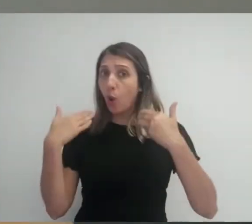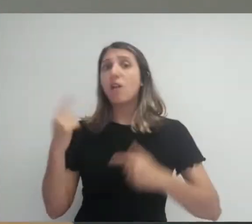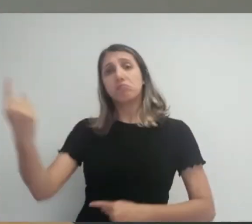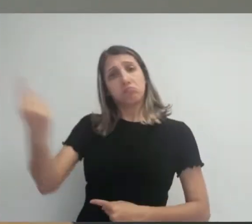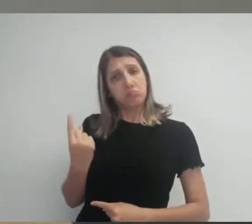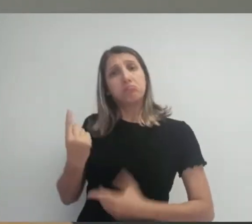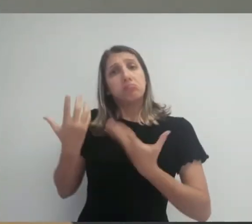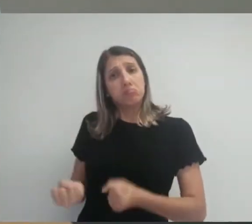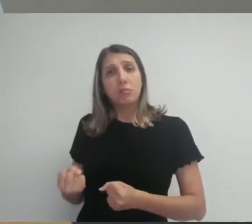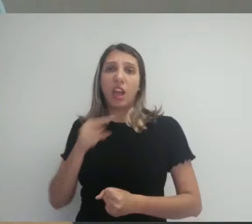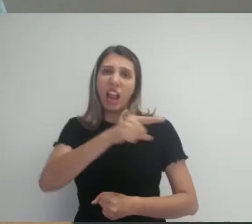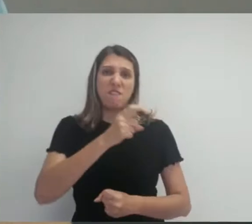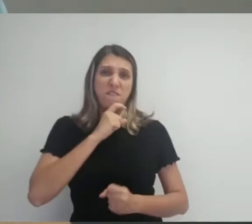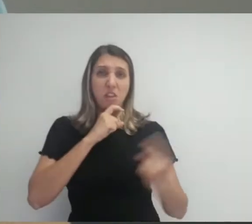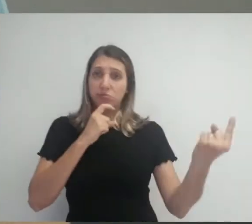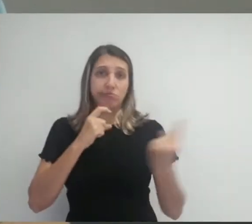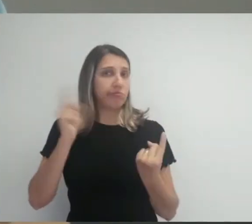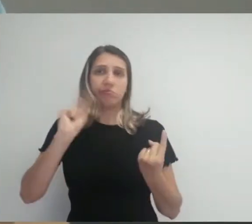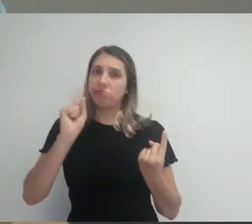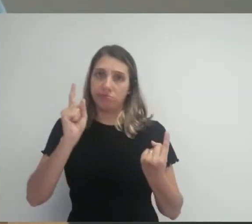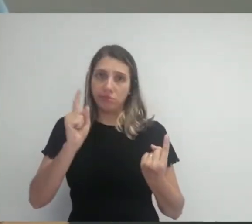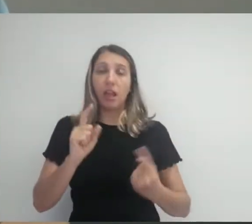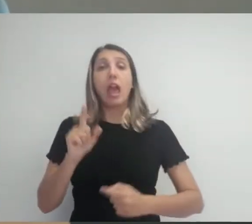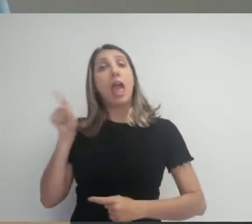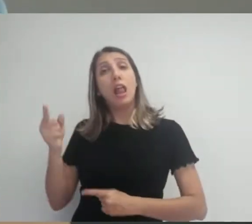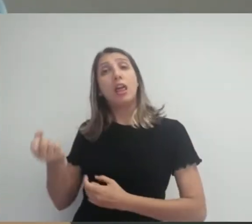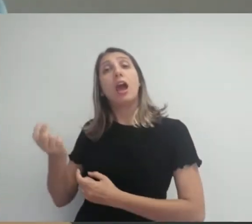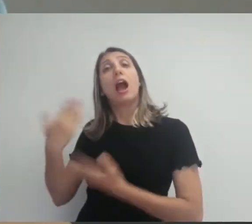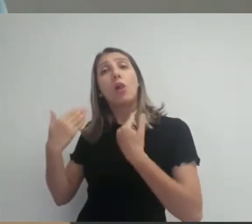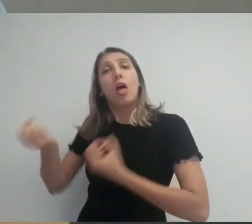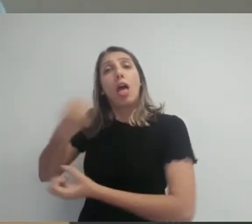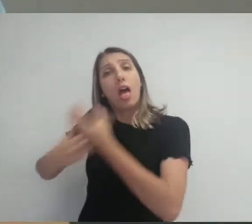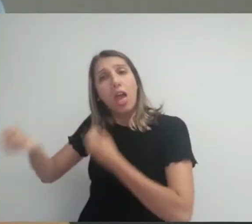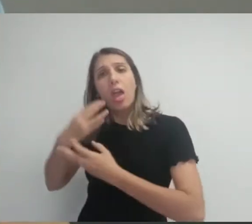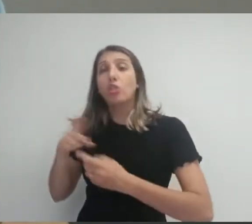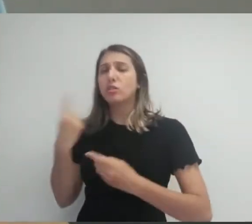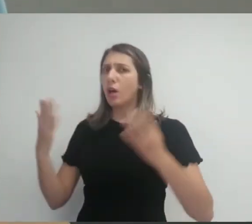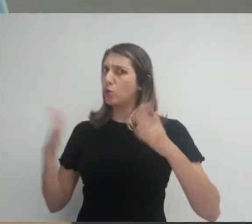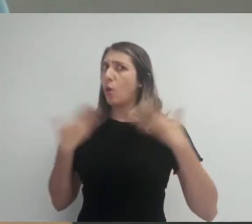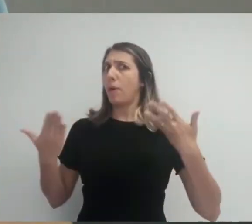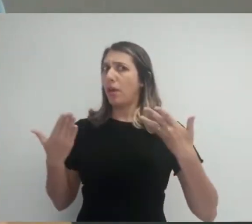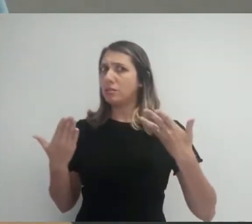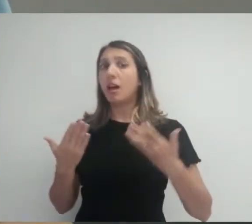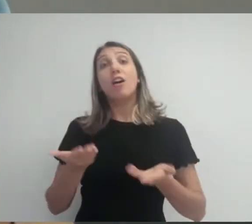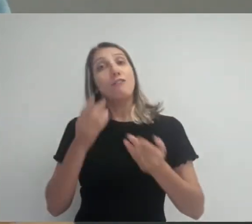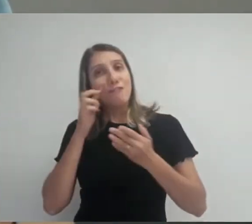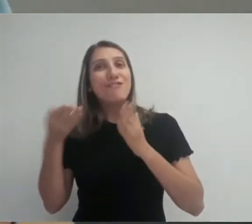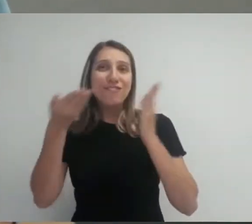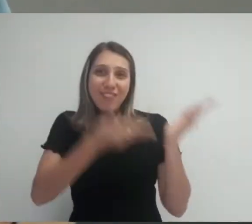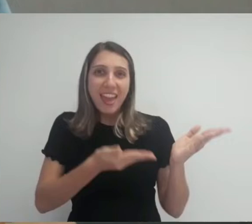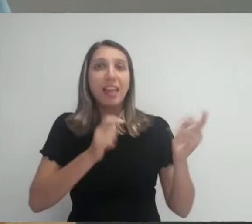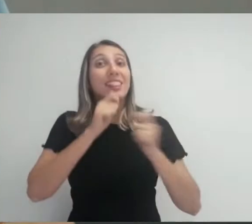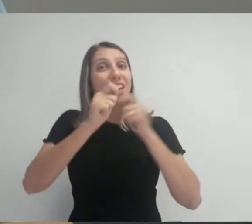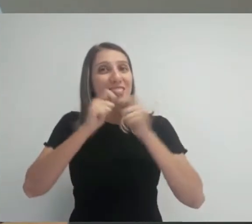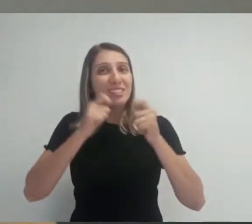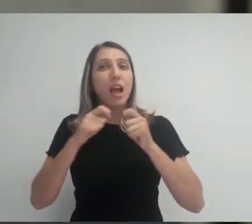imediatamente à intimação. Já o outro preferiu esquivar-se. E pasmem, um depoimento decisivo nos surpreendeu. Veja a íntegra do interrogatório